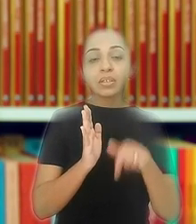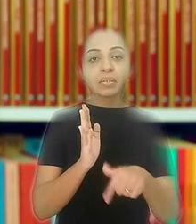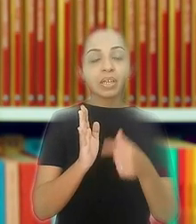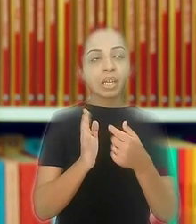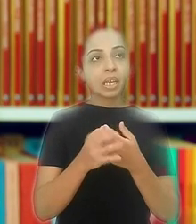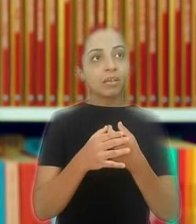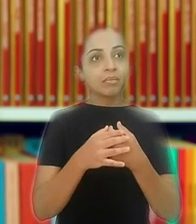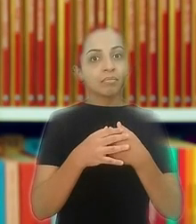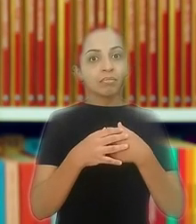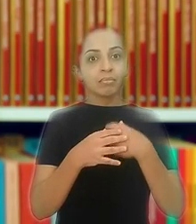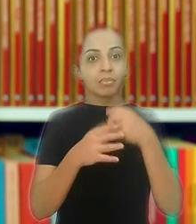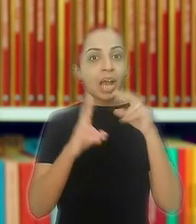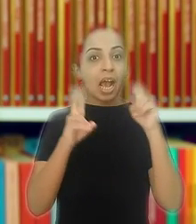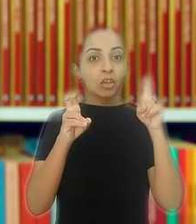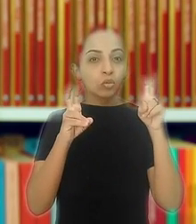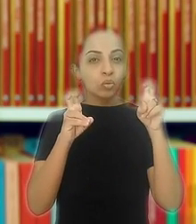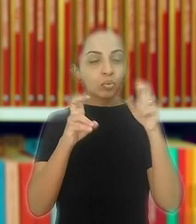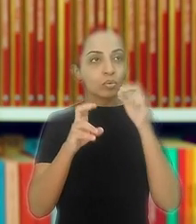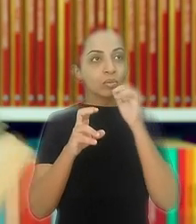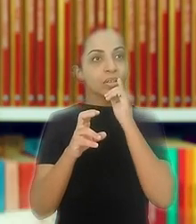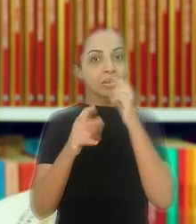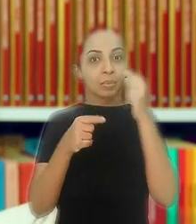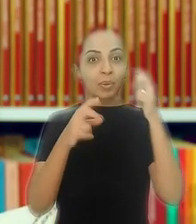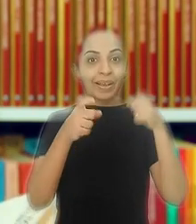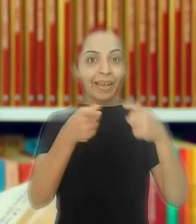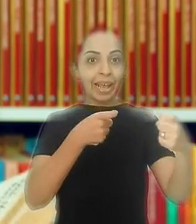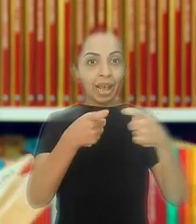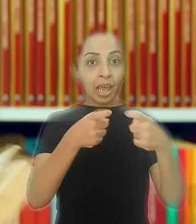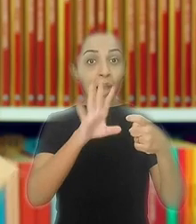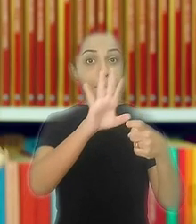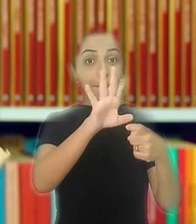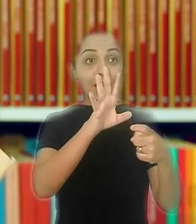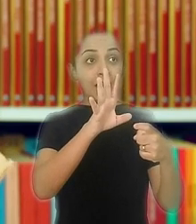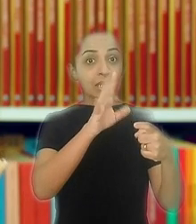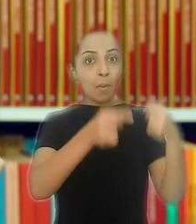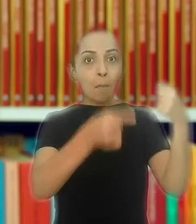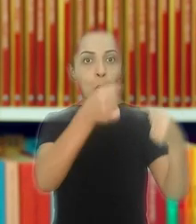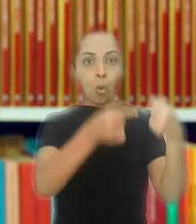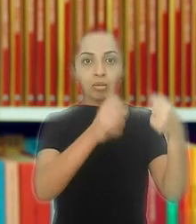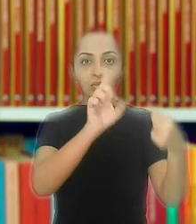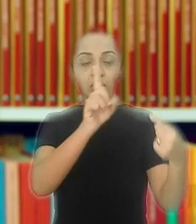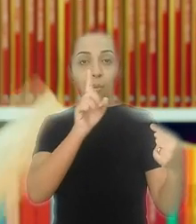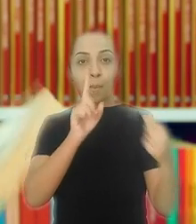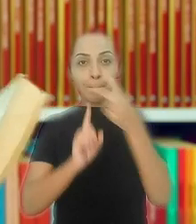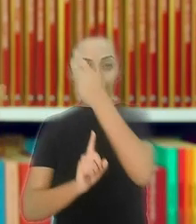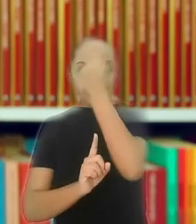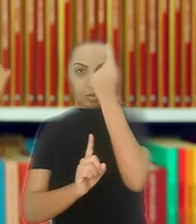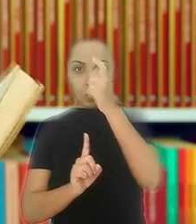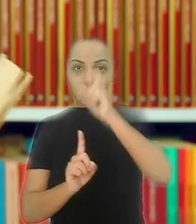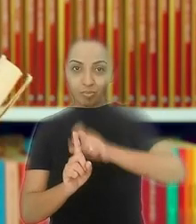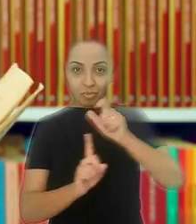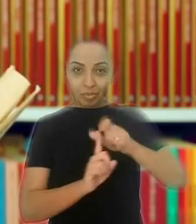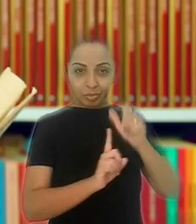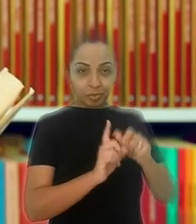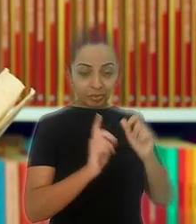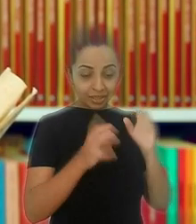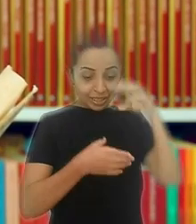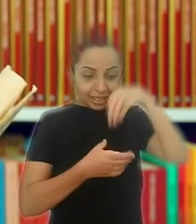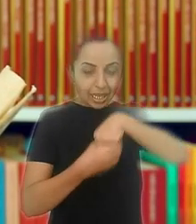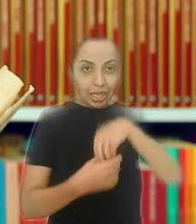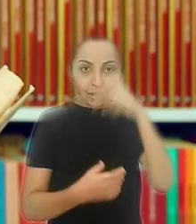popularizou a guerra do ponto de vista da personagem do protagonista aliás dos personagens né são vários